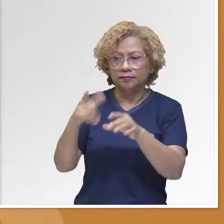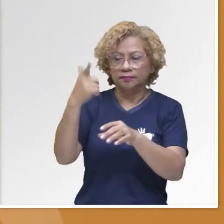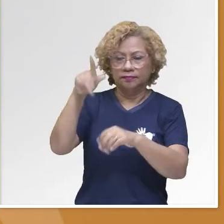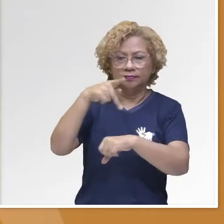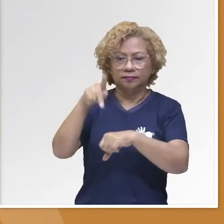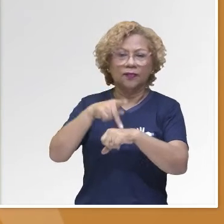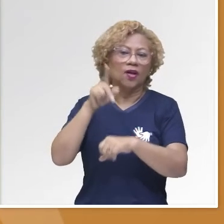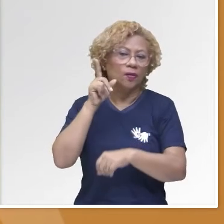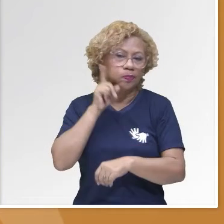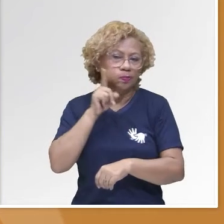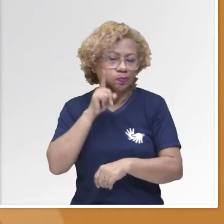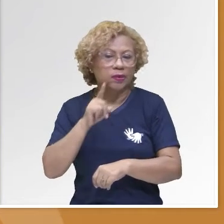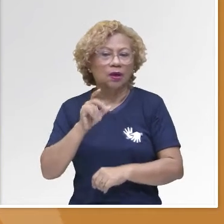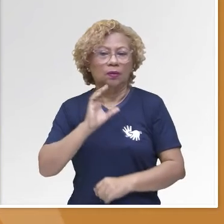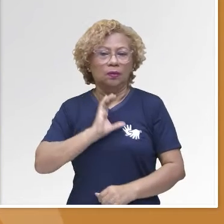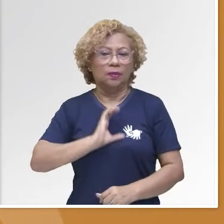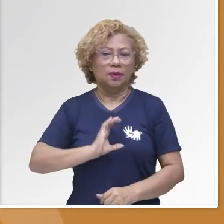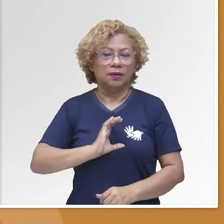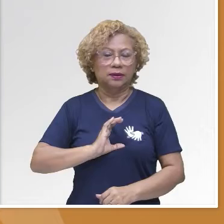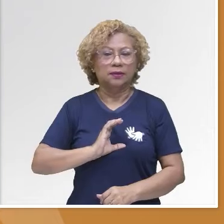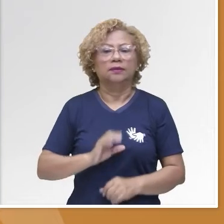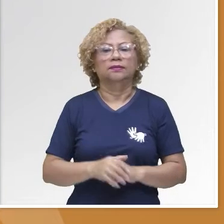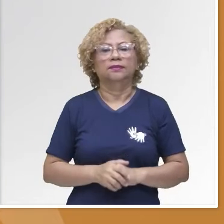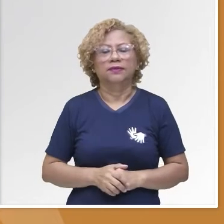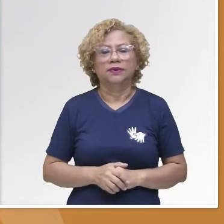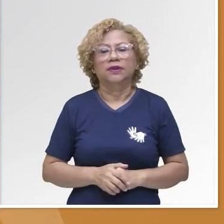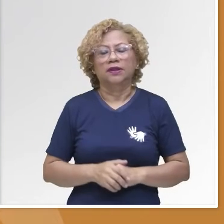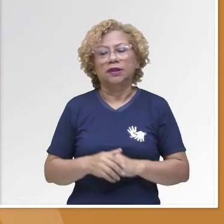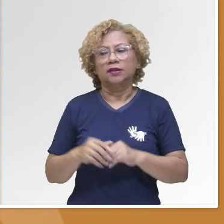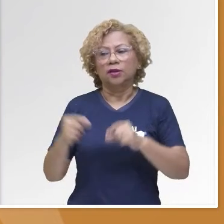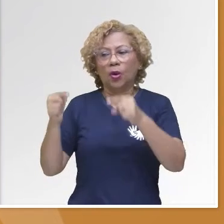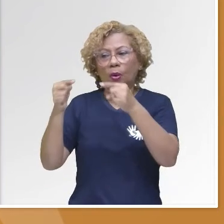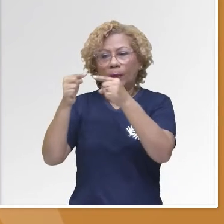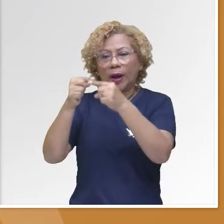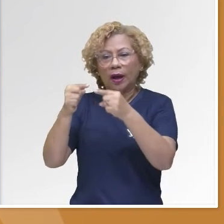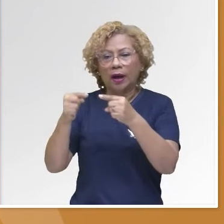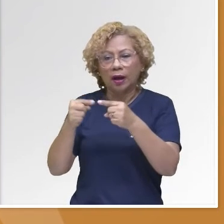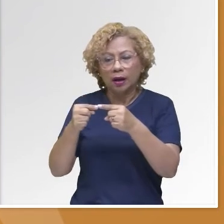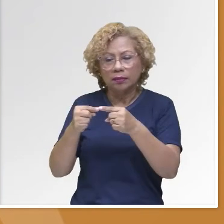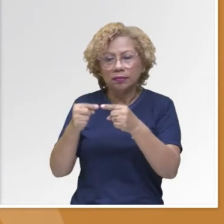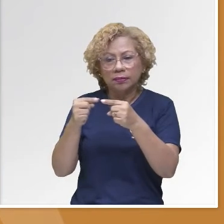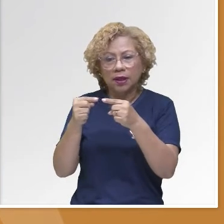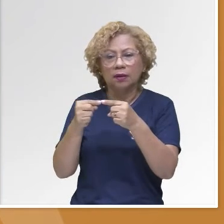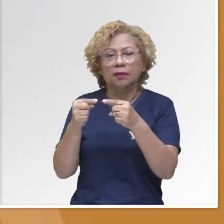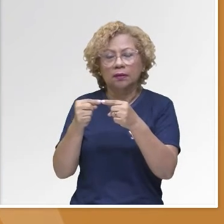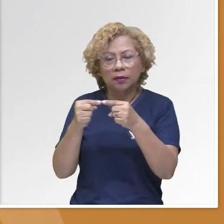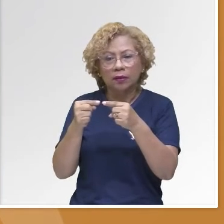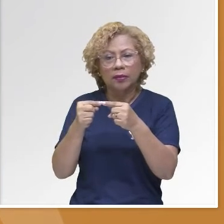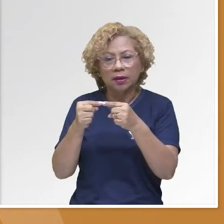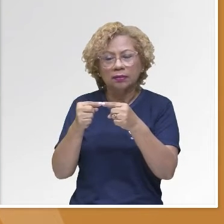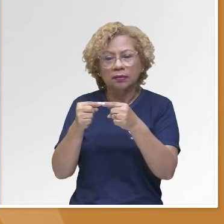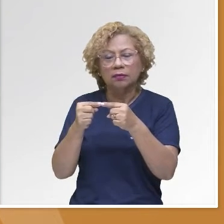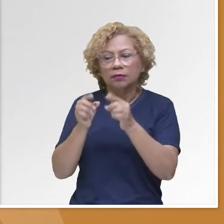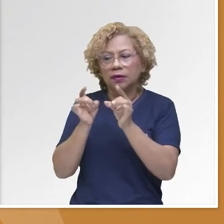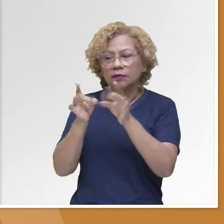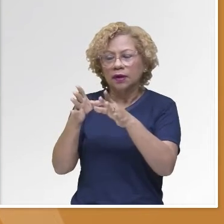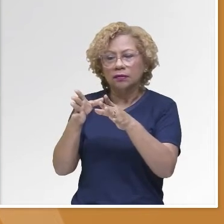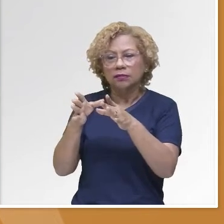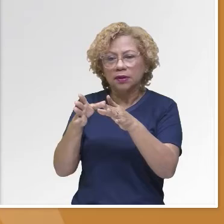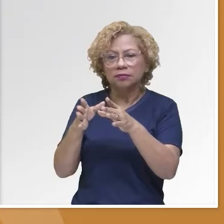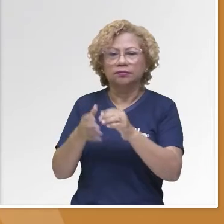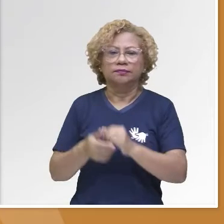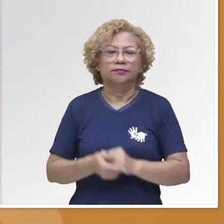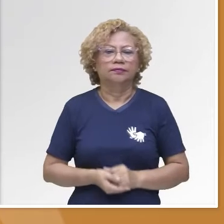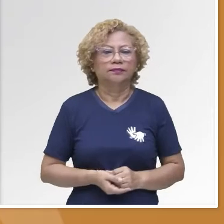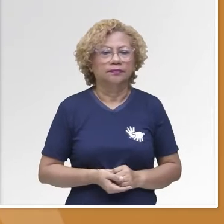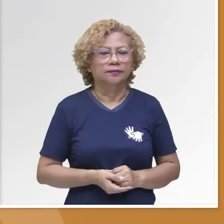né, o Canadá, que eles acabam entrando em um acordo, tá? E isso acaba sendo facilitado, por quê? Por causa